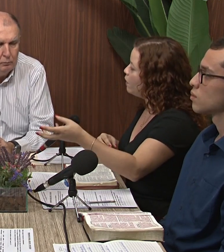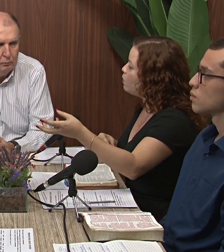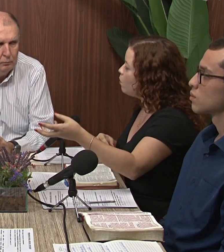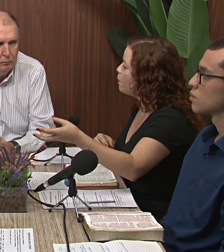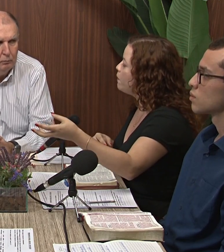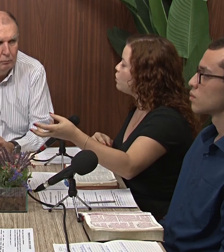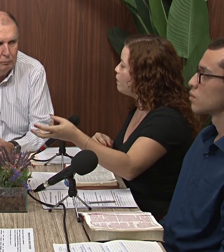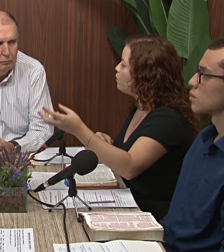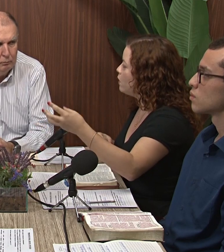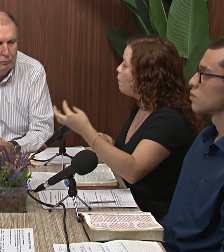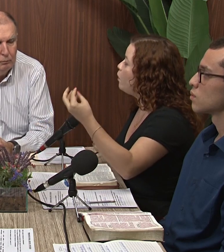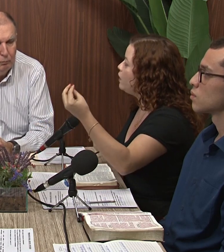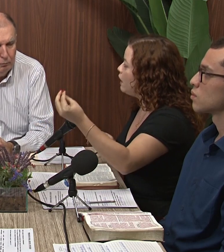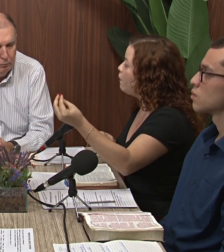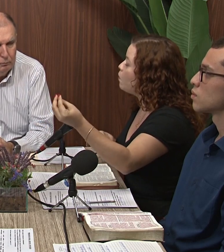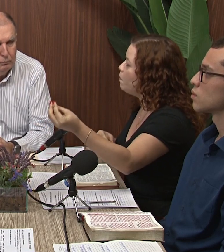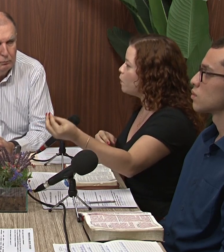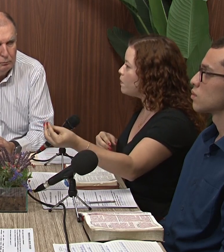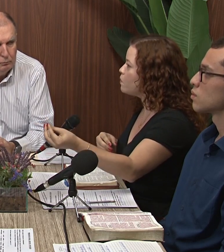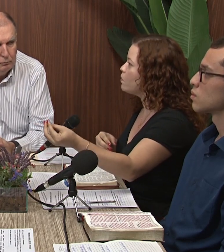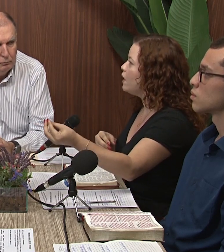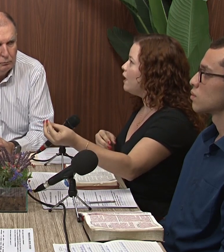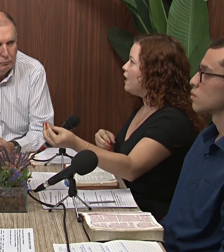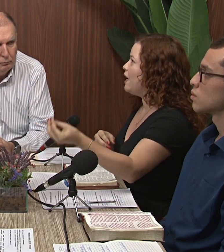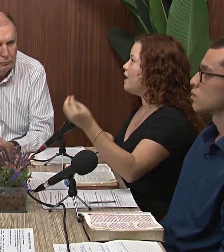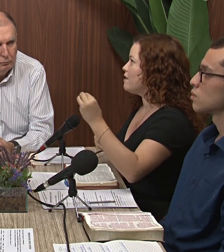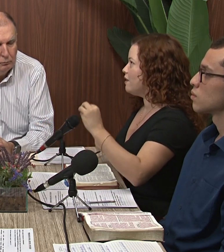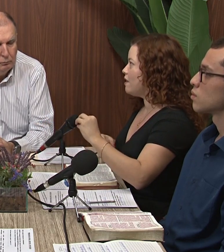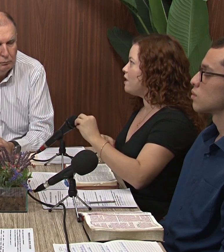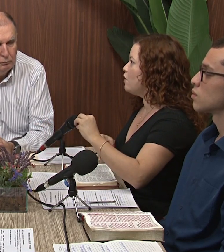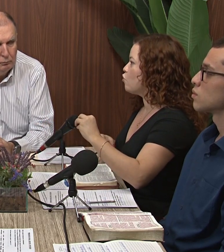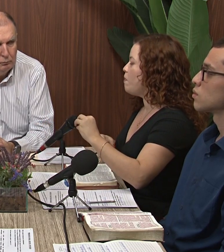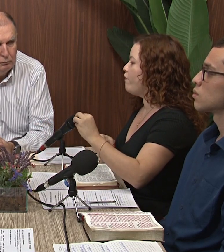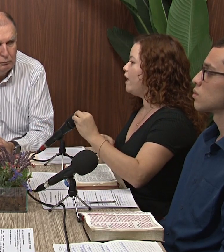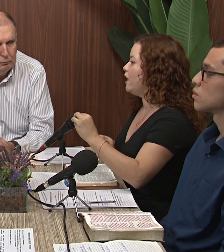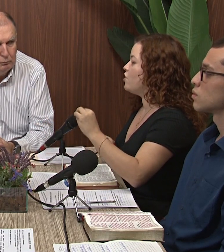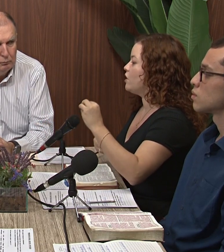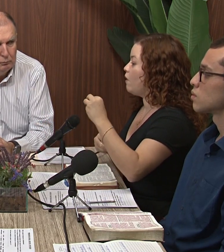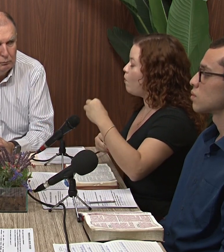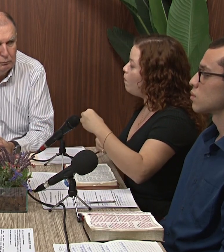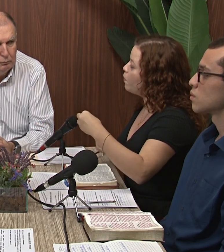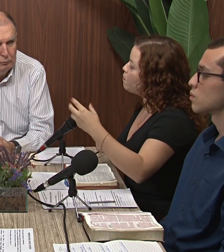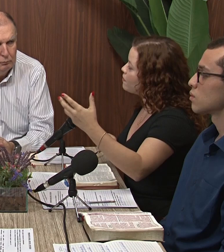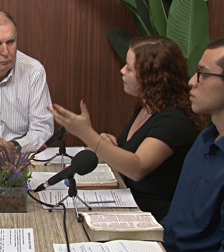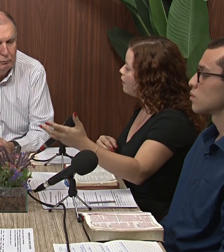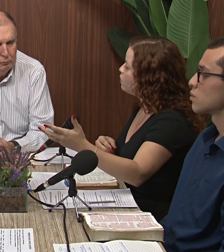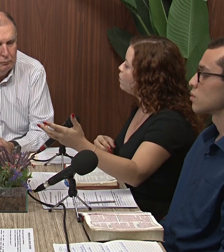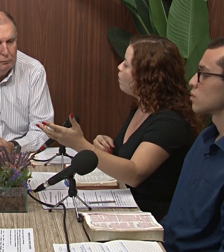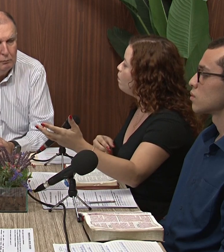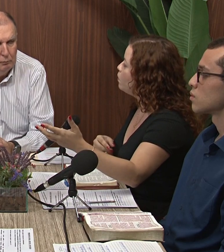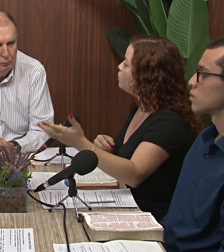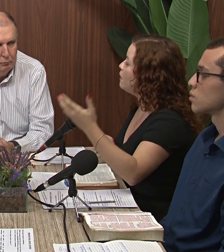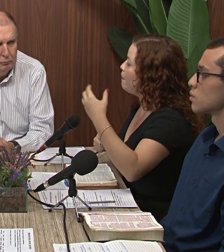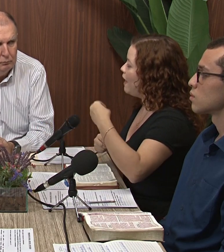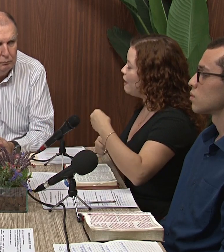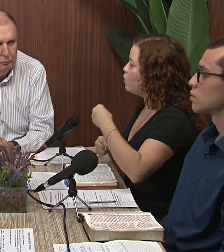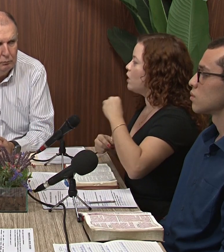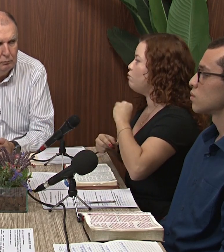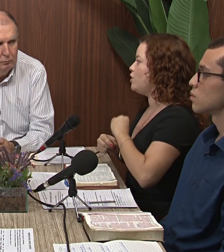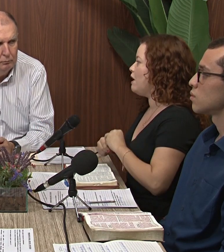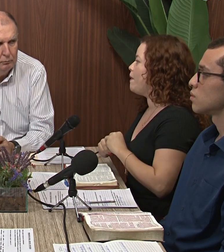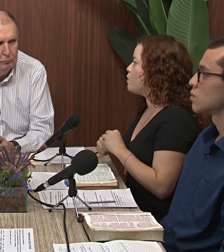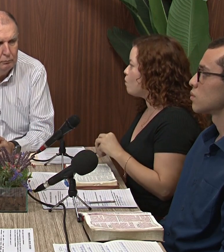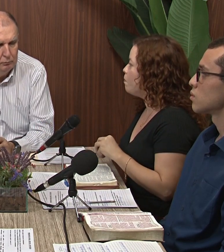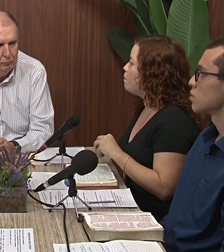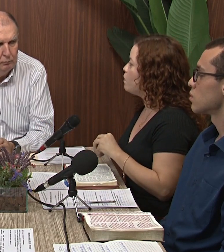porque o casamento é um comprometimento, né? Uma união, é um compromisso. E aí essa terceira desculpa fala que ele já está compromissado com o mundo. E Pérgamo